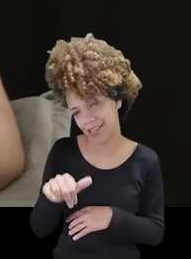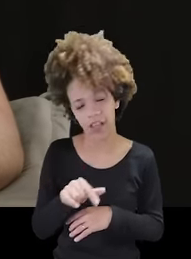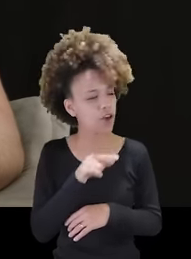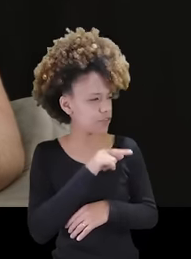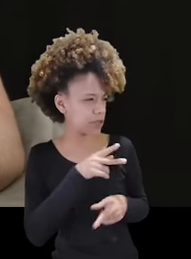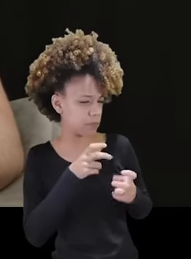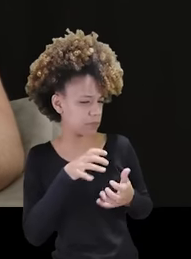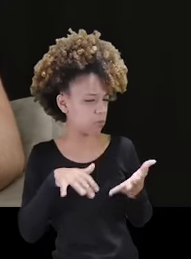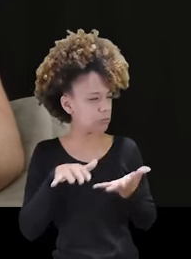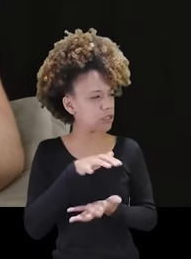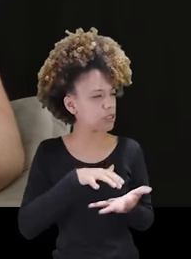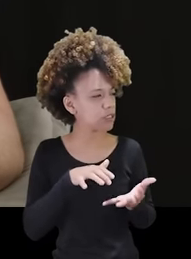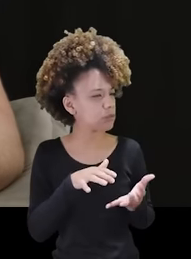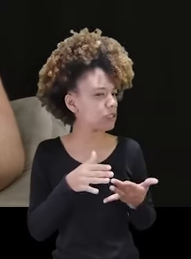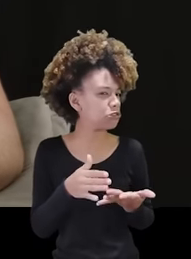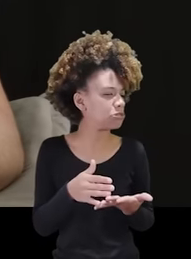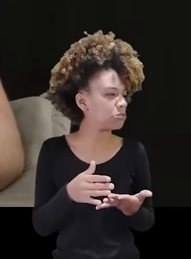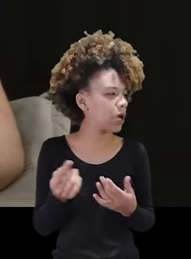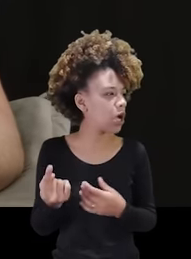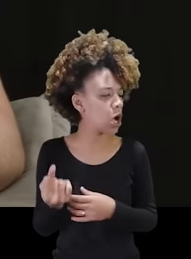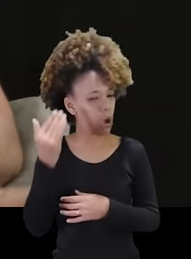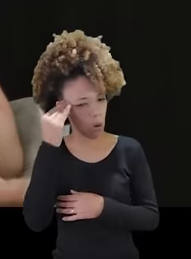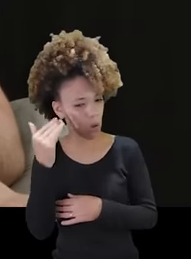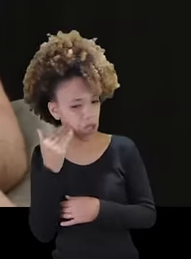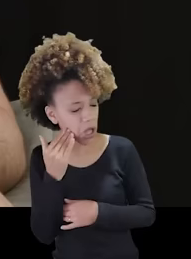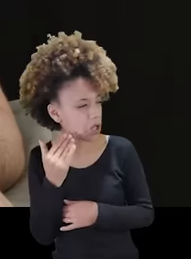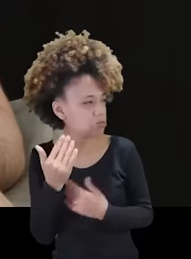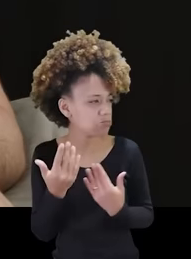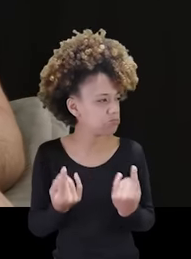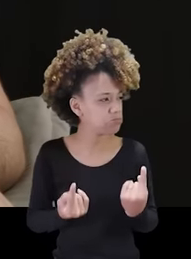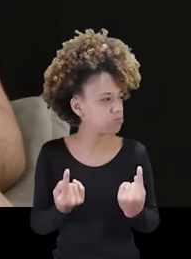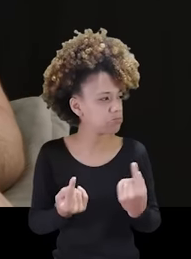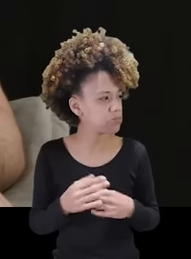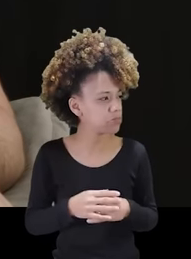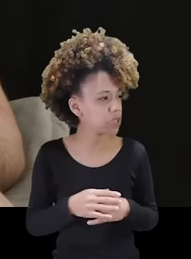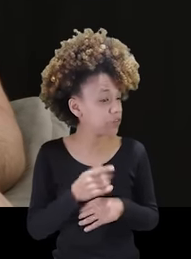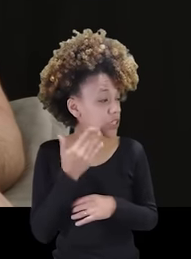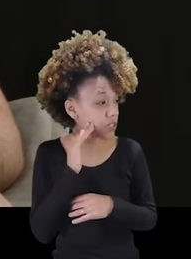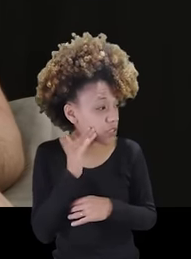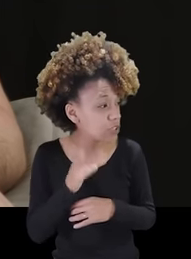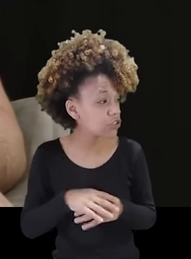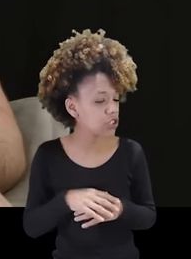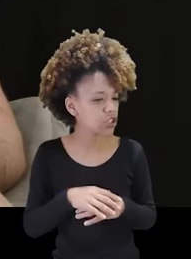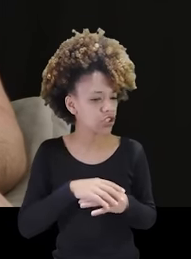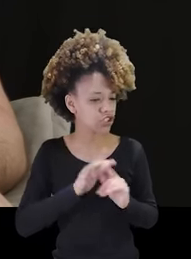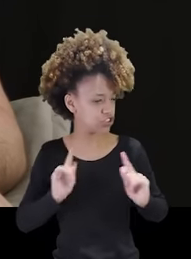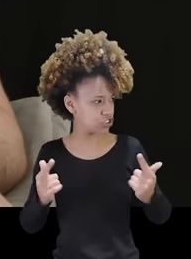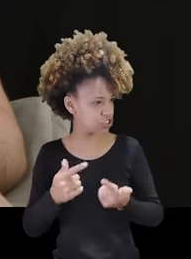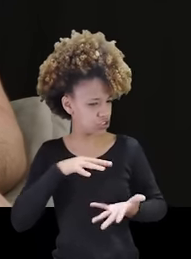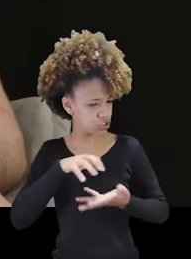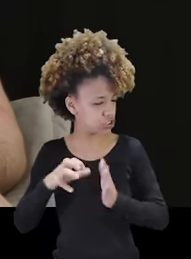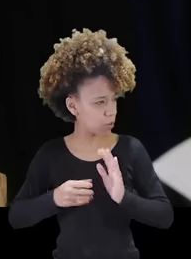algum clima de animosidade entre coreanos assim tipo você entende a parte geopolítica